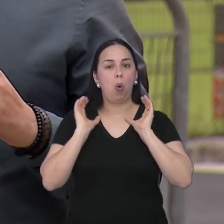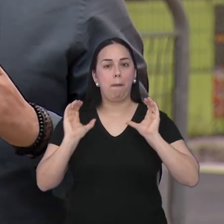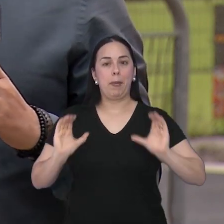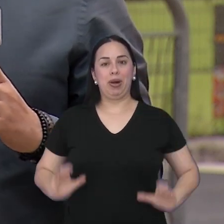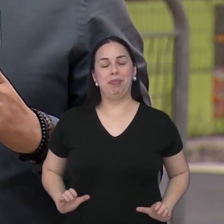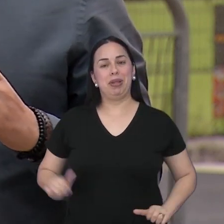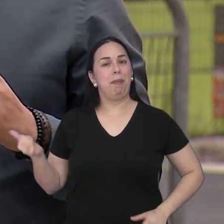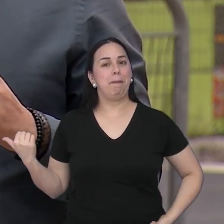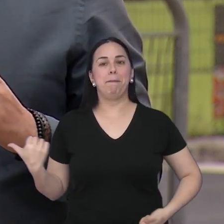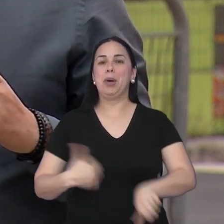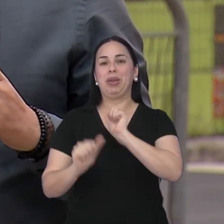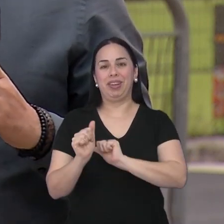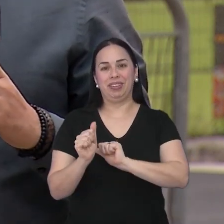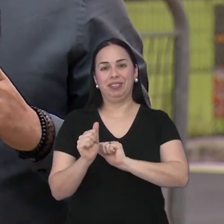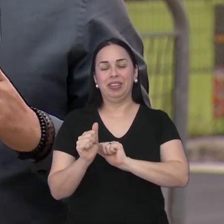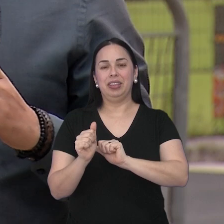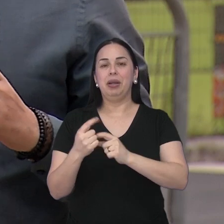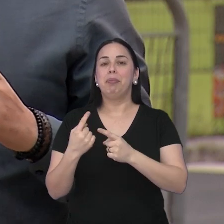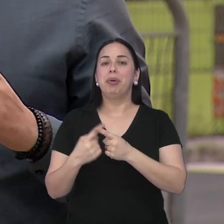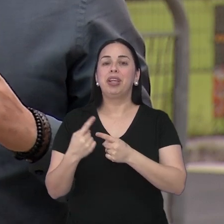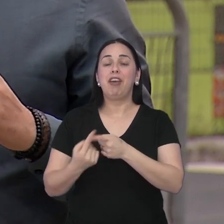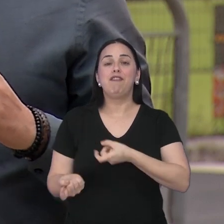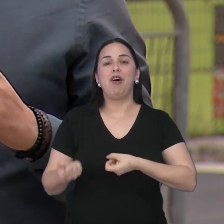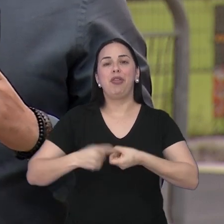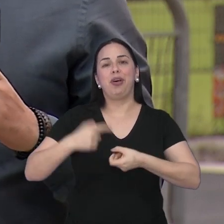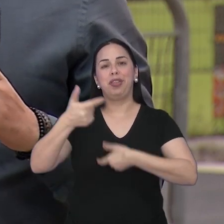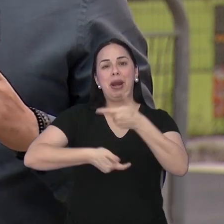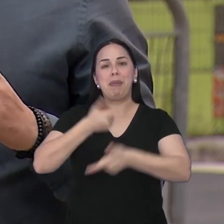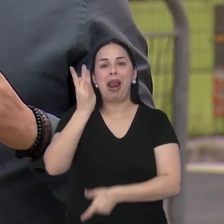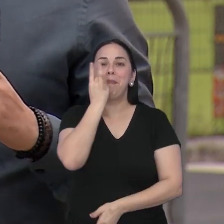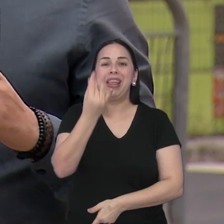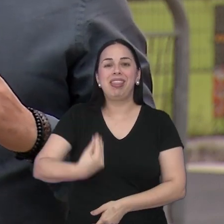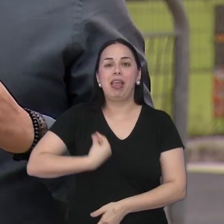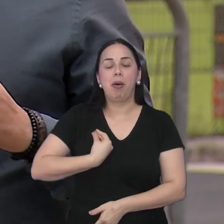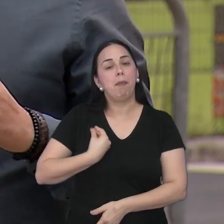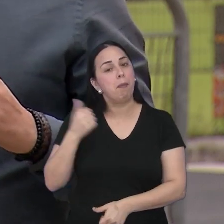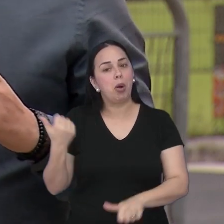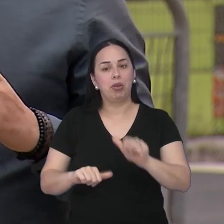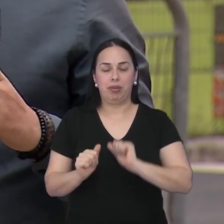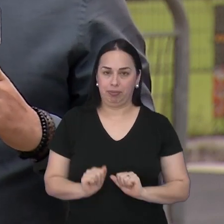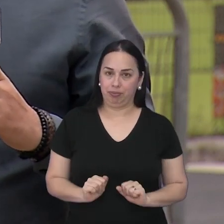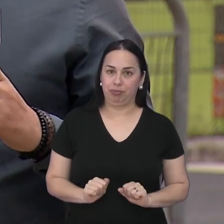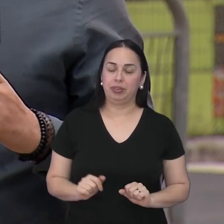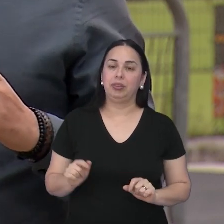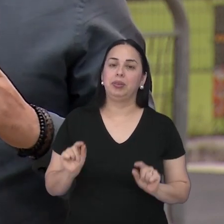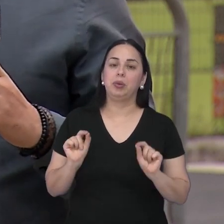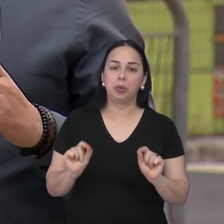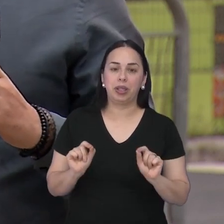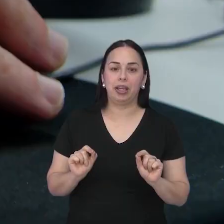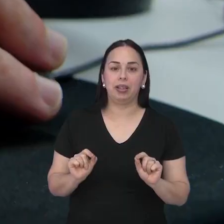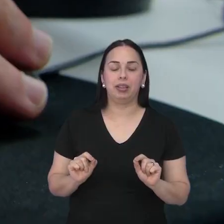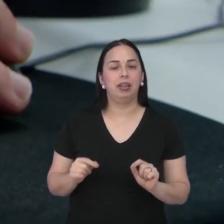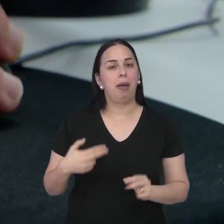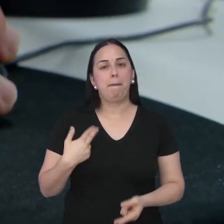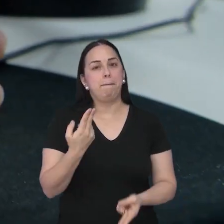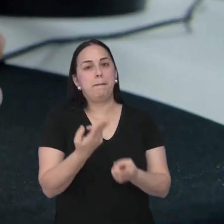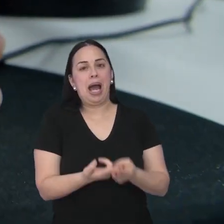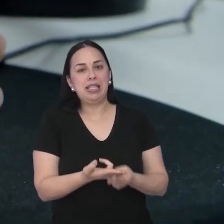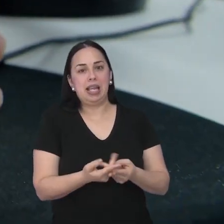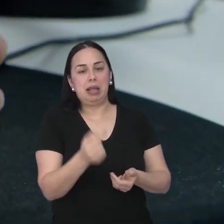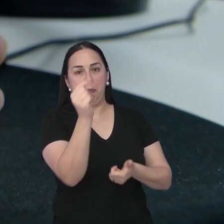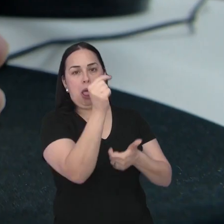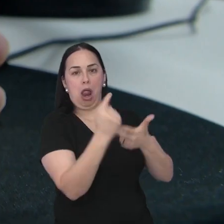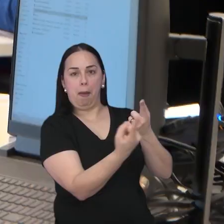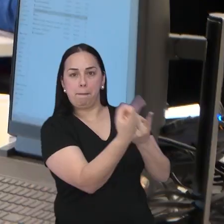também chamou a atenção foi a mudança comportamental diante da volta ao trabalho presencial. Condutas como